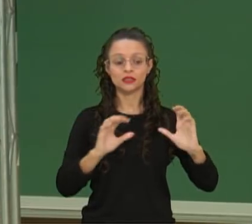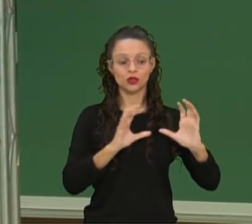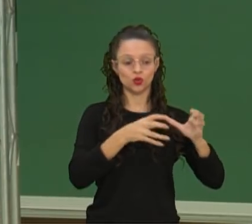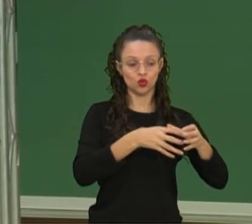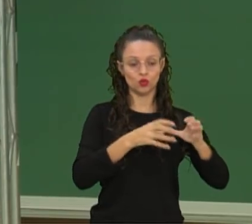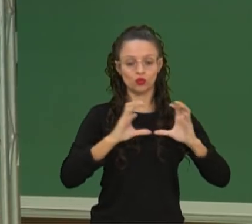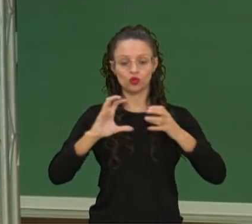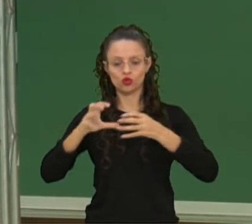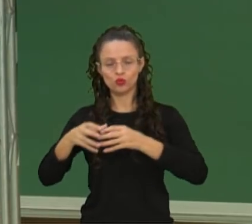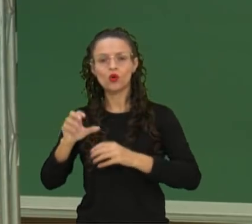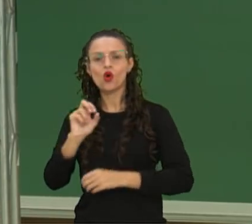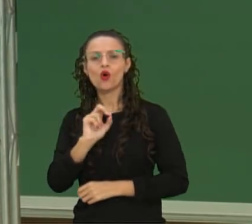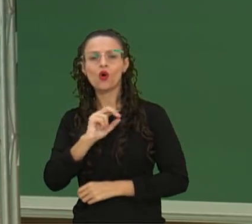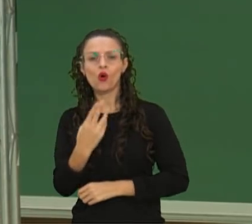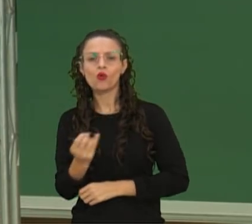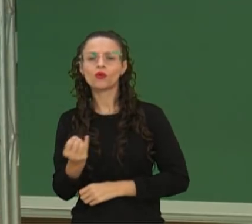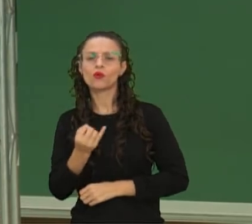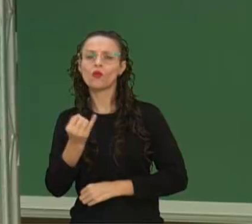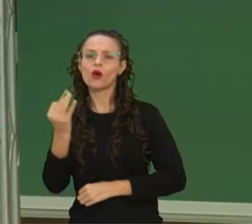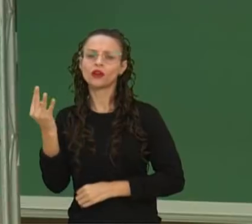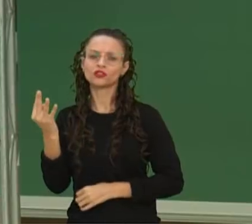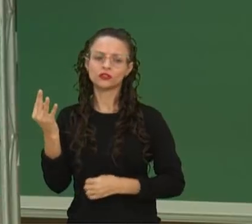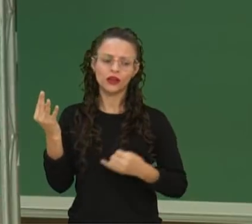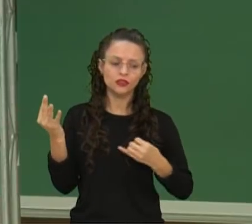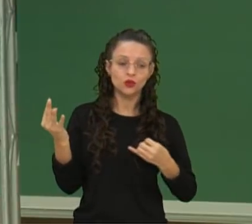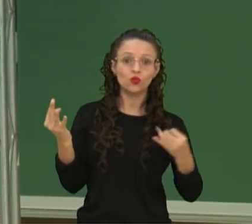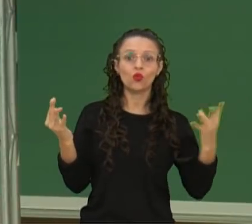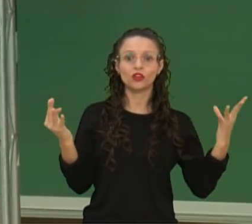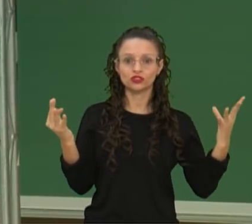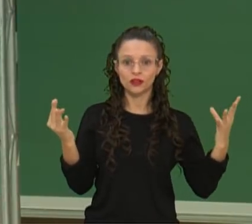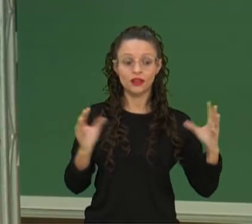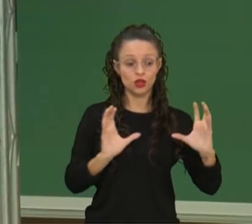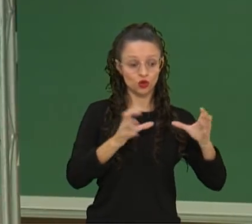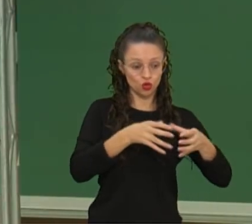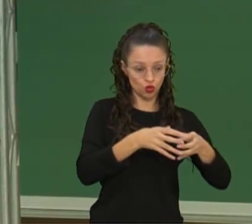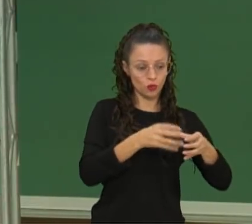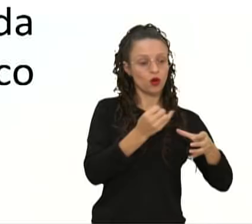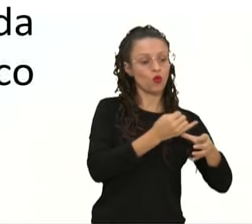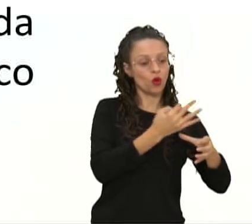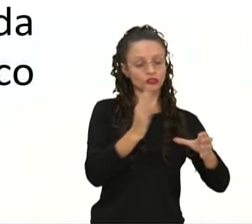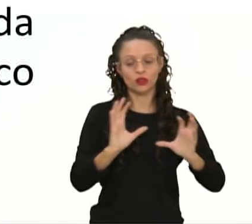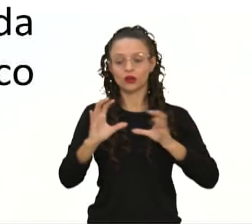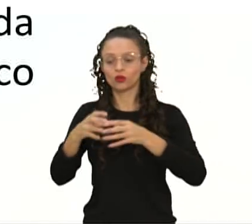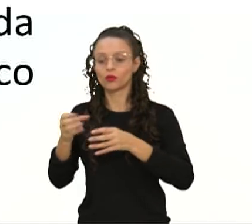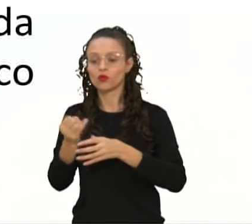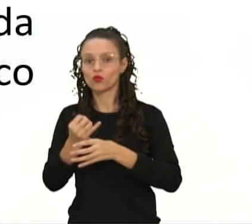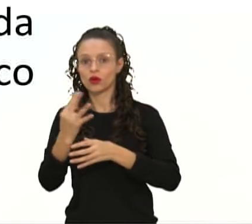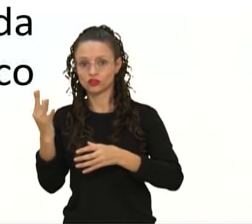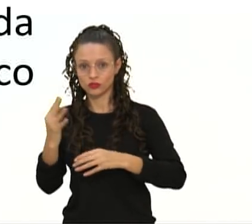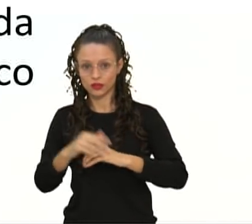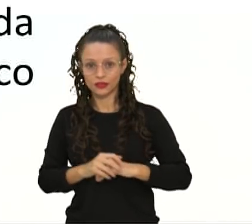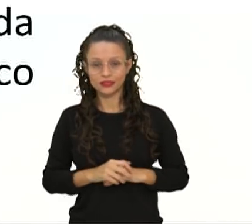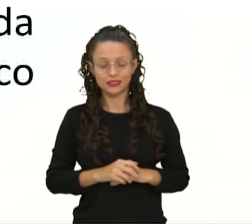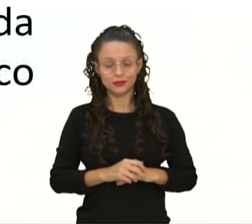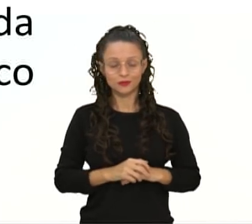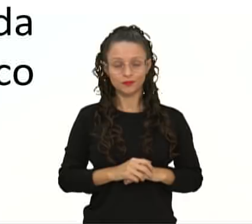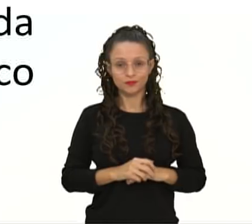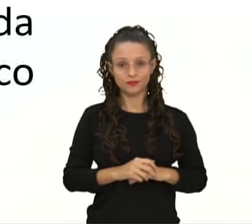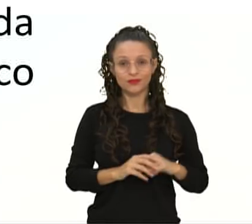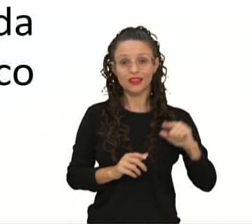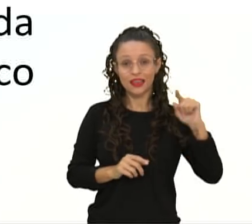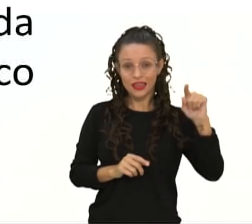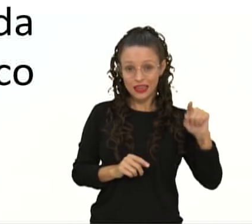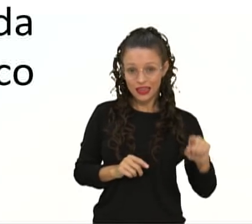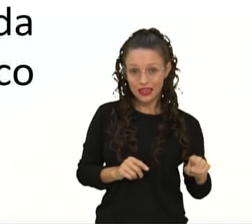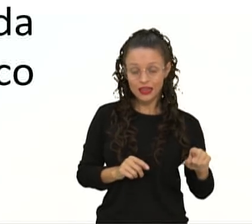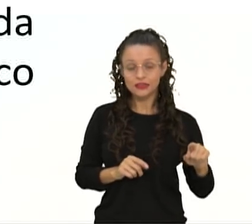ou 2 grandezas, né? Na verdade, são 2 conjuntos, cada um com uma grandeza. E cada elemento do conjunto de partida,